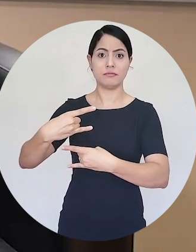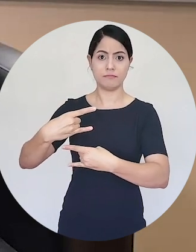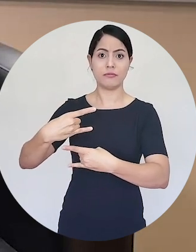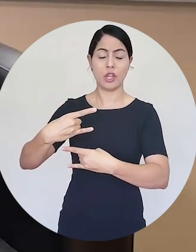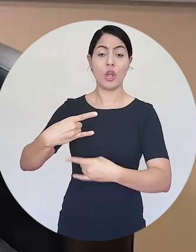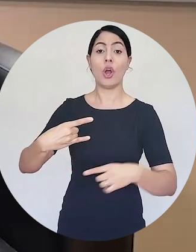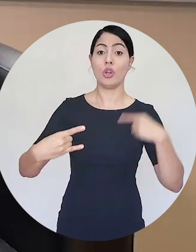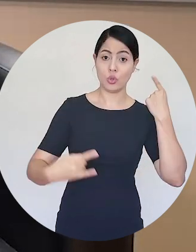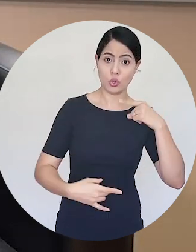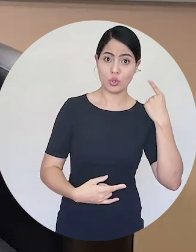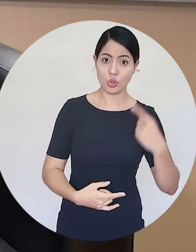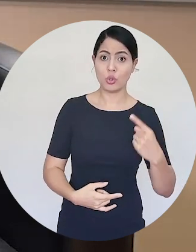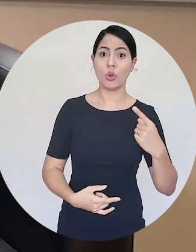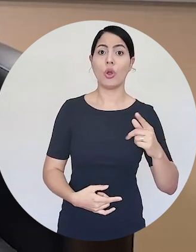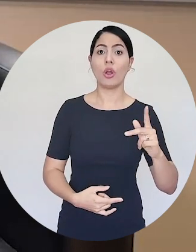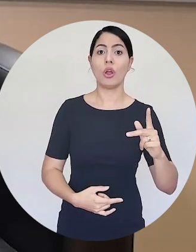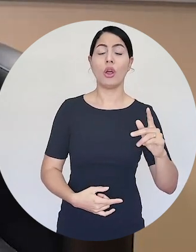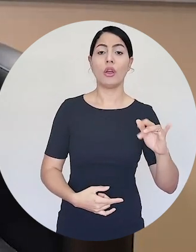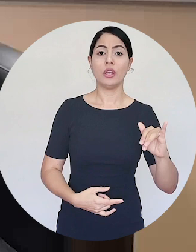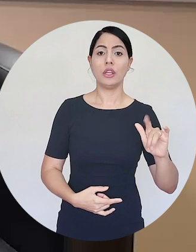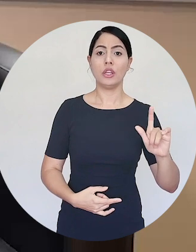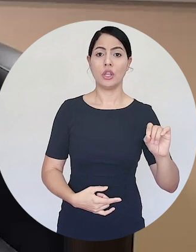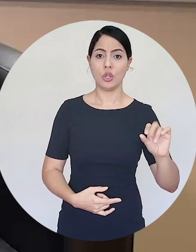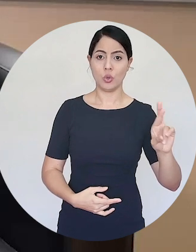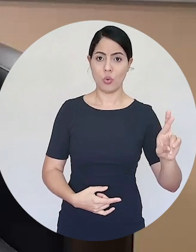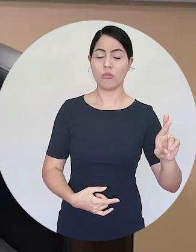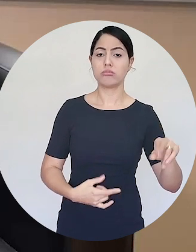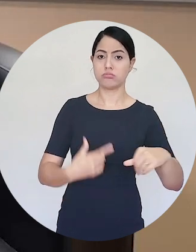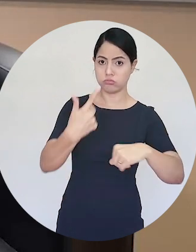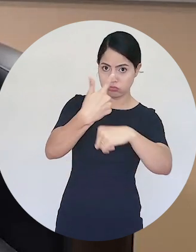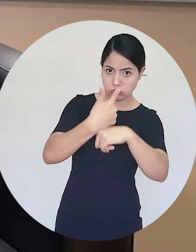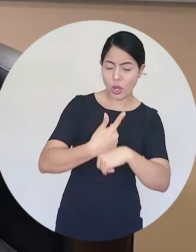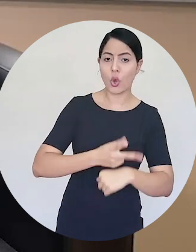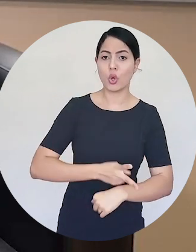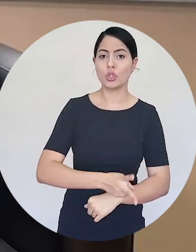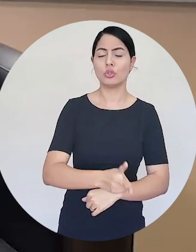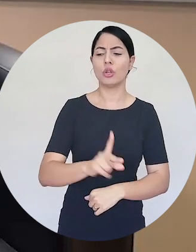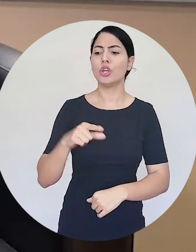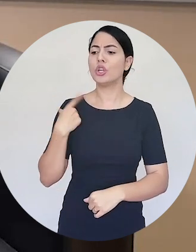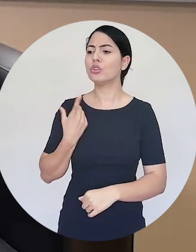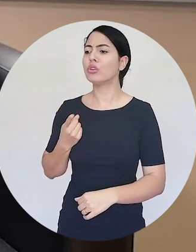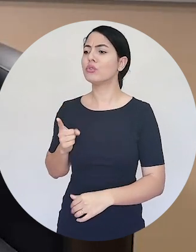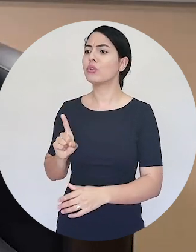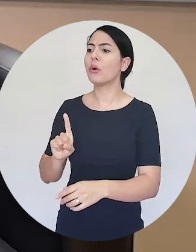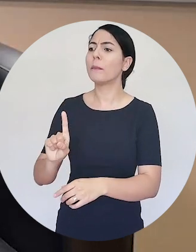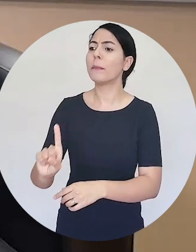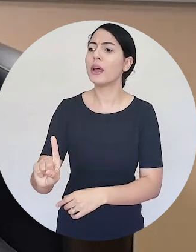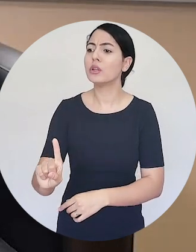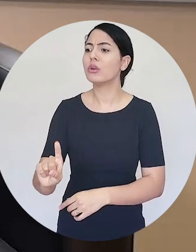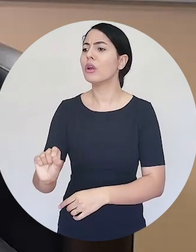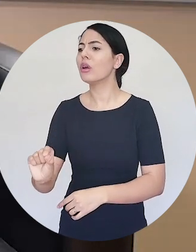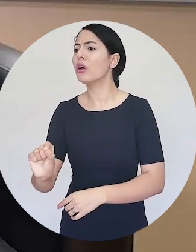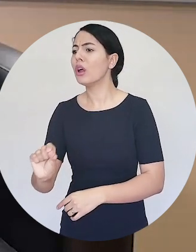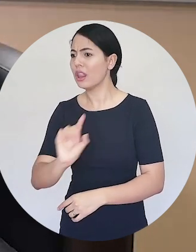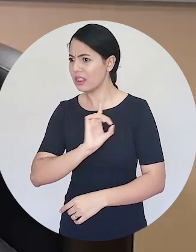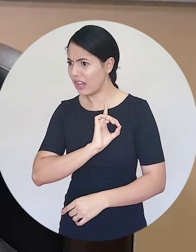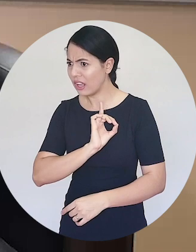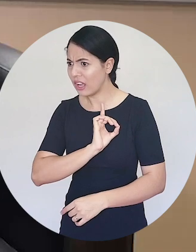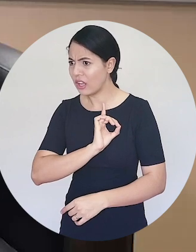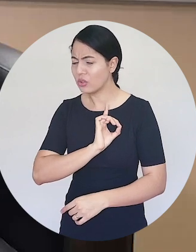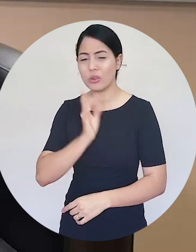Irgo continua filmando e eu e a doutora Cristiane nos aproximamos do delegado para procurar. Inclusive, eu nem sabia que era ele o delegado,